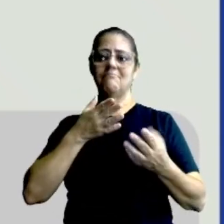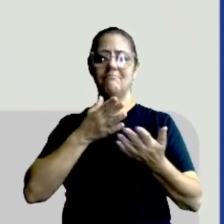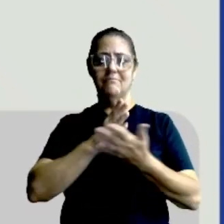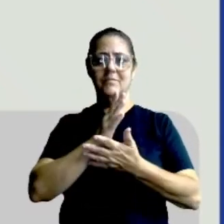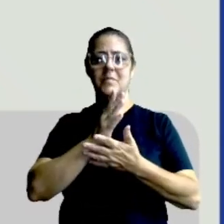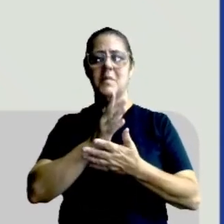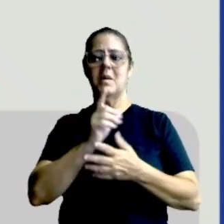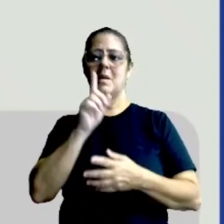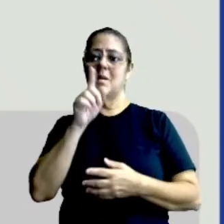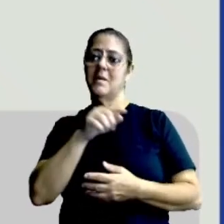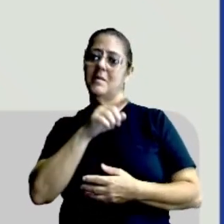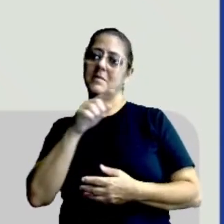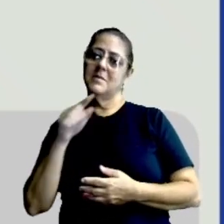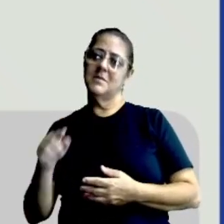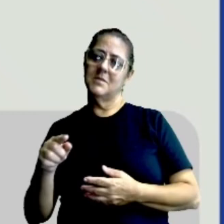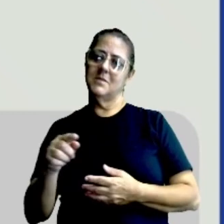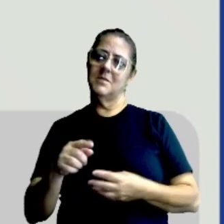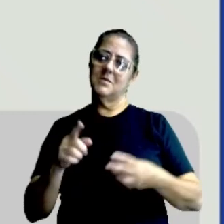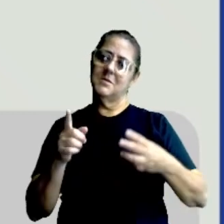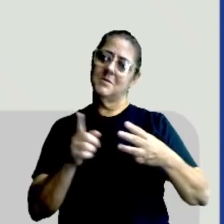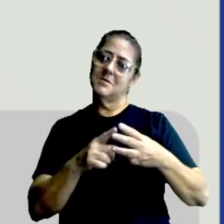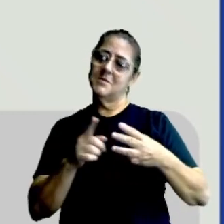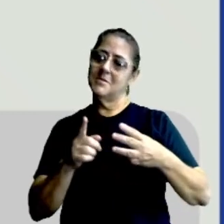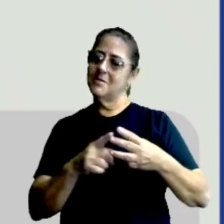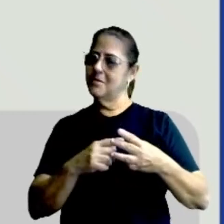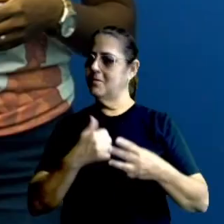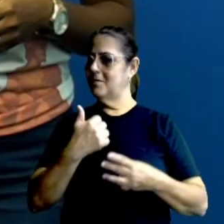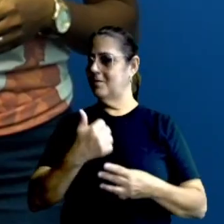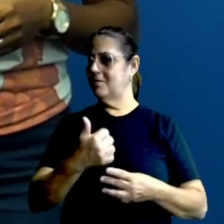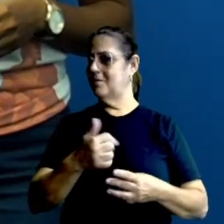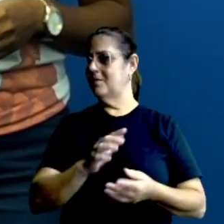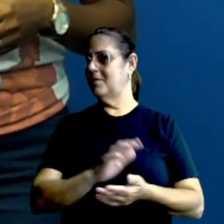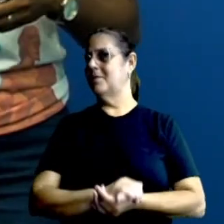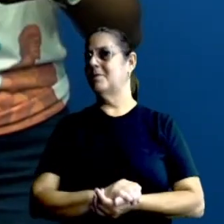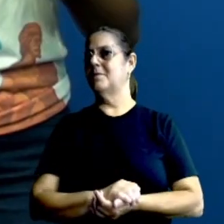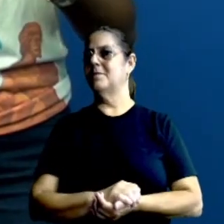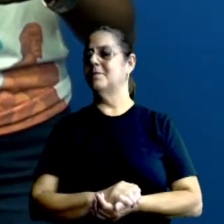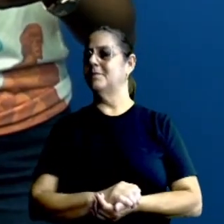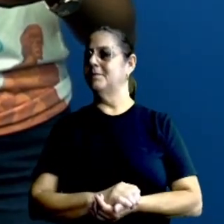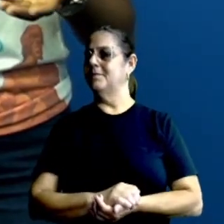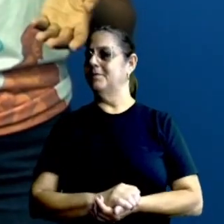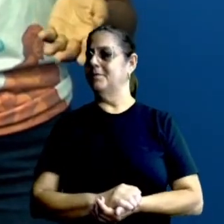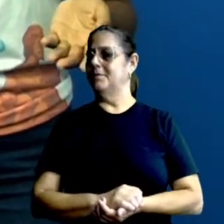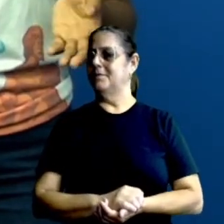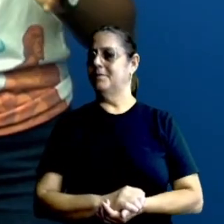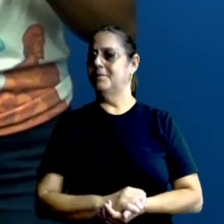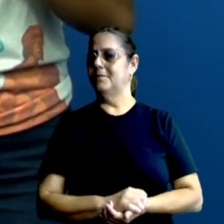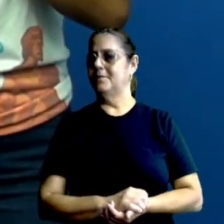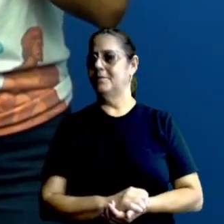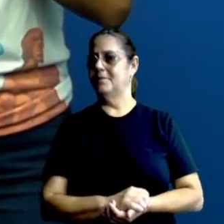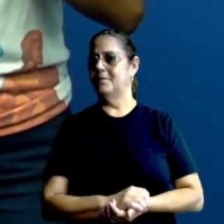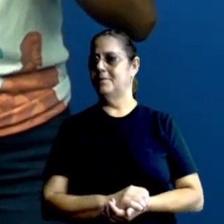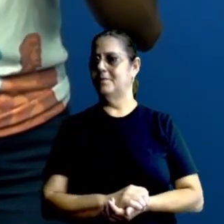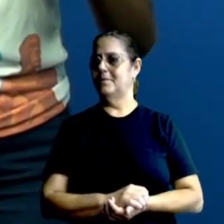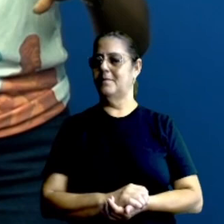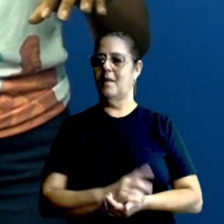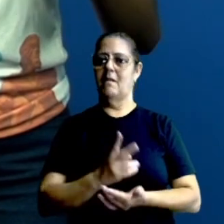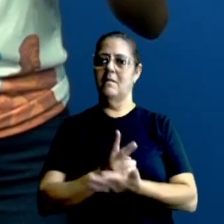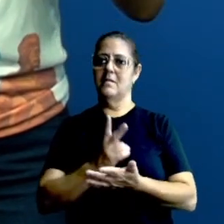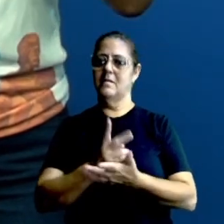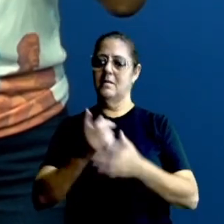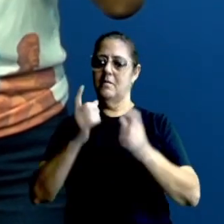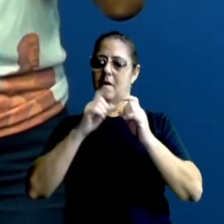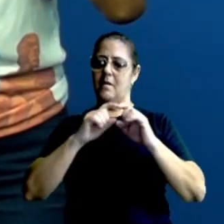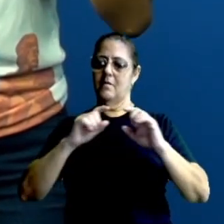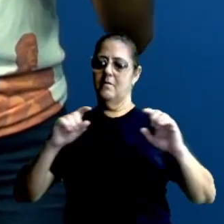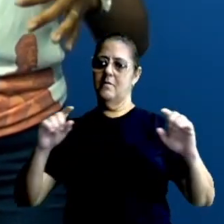em inglês então se for por exemplo quadro áudio eu sei quadro inglês usa-se sempre